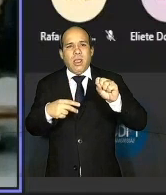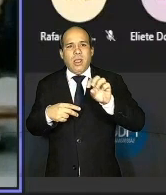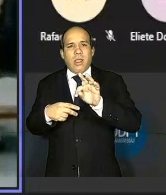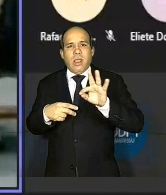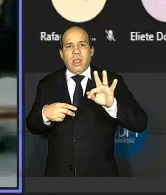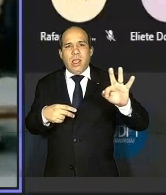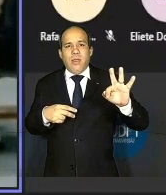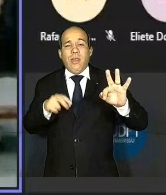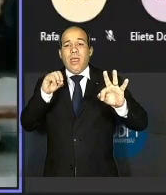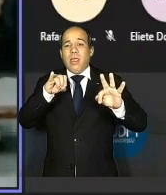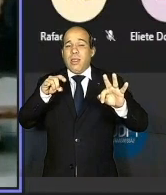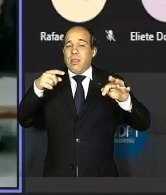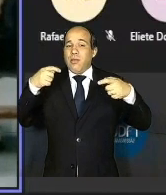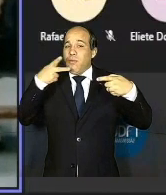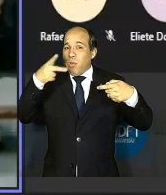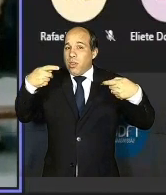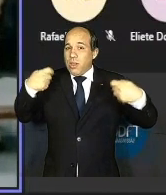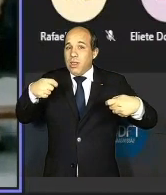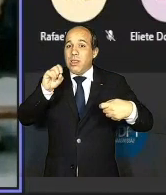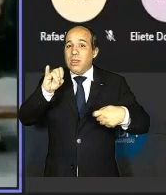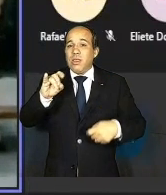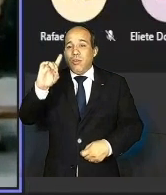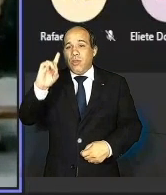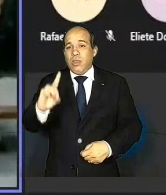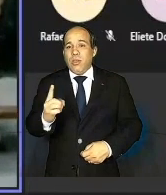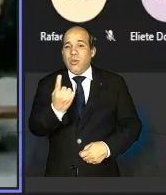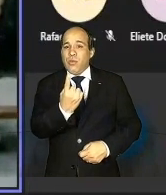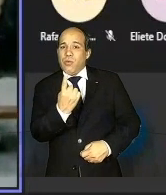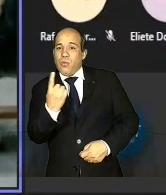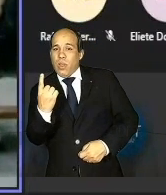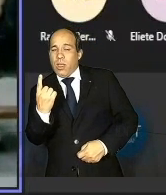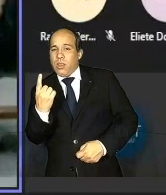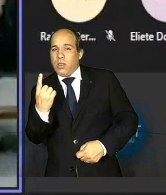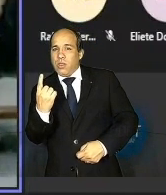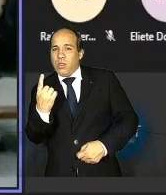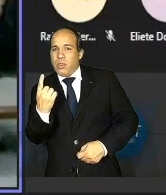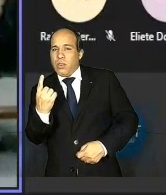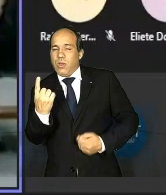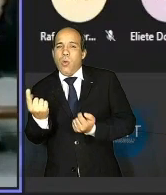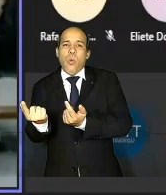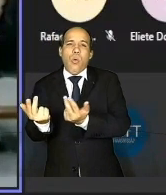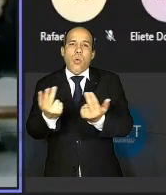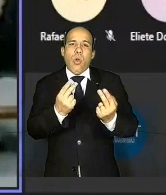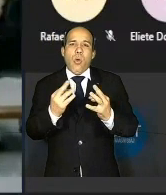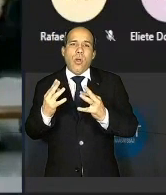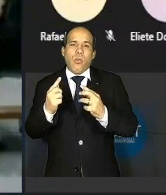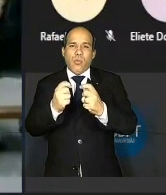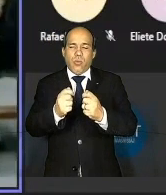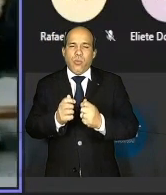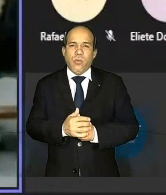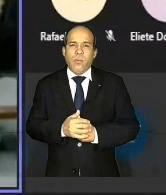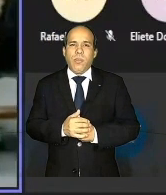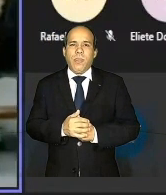o Supremo Tribunal Federal, é necessário quando se trata de direitos individuais homogêneos disponíveis.